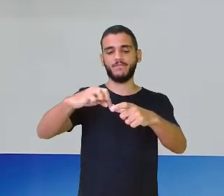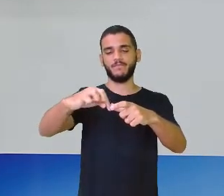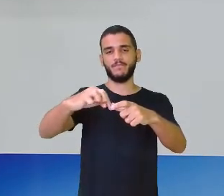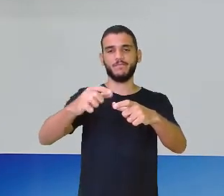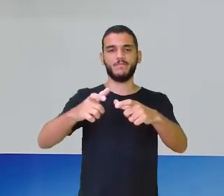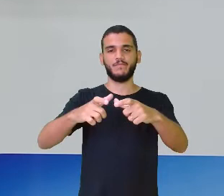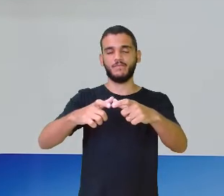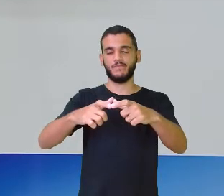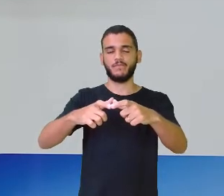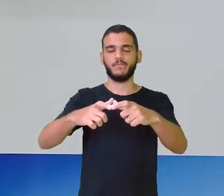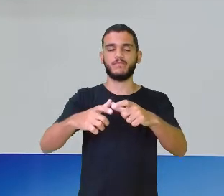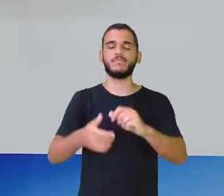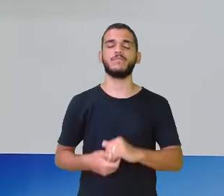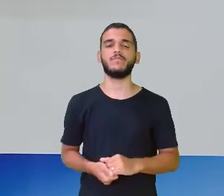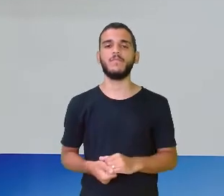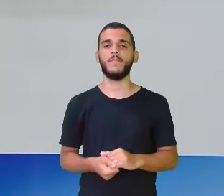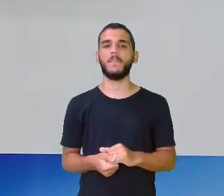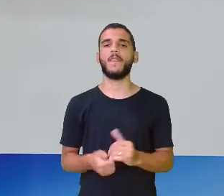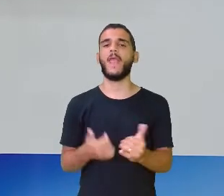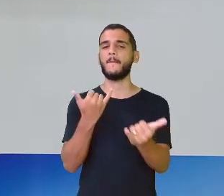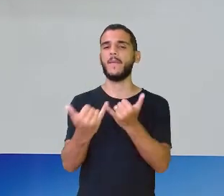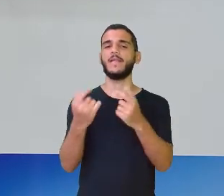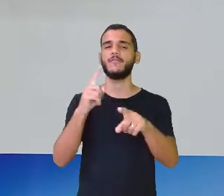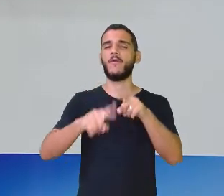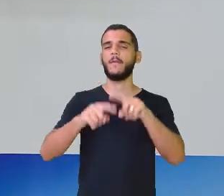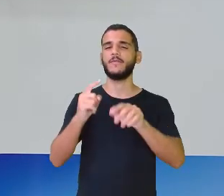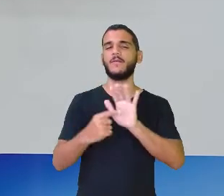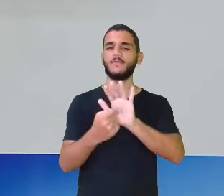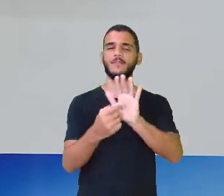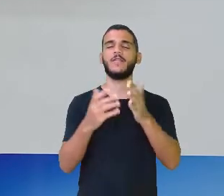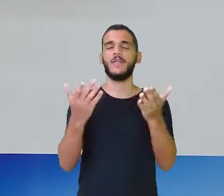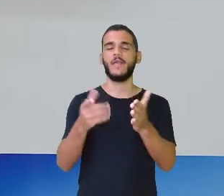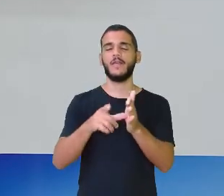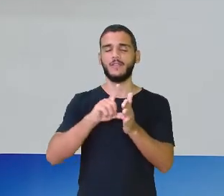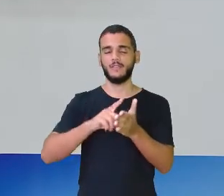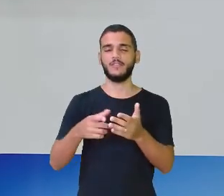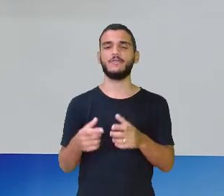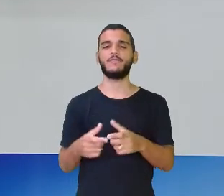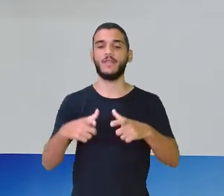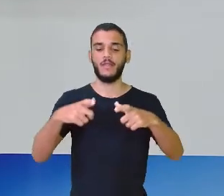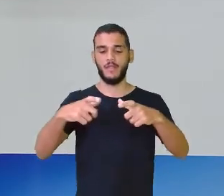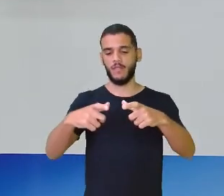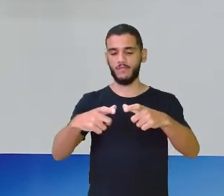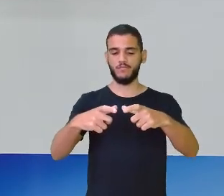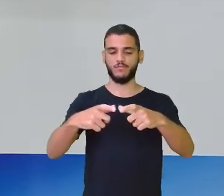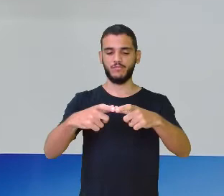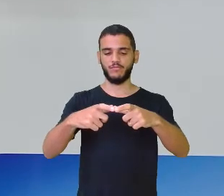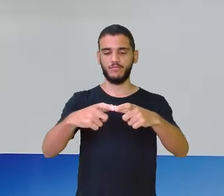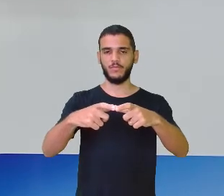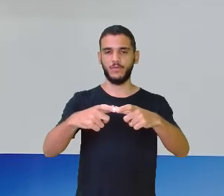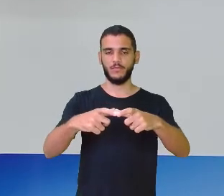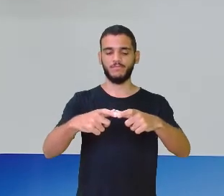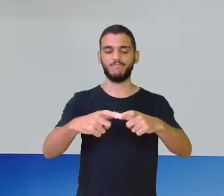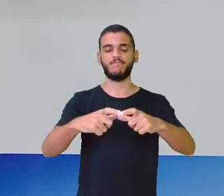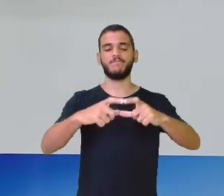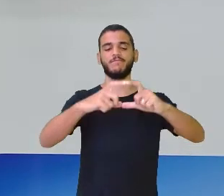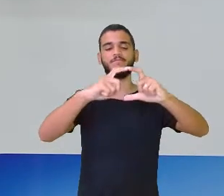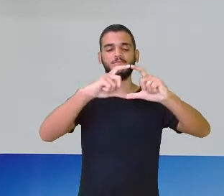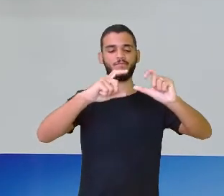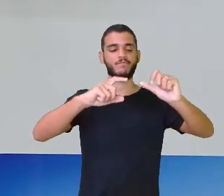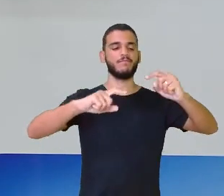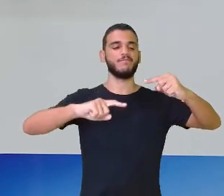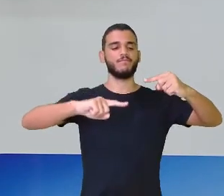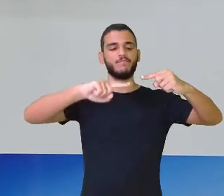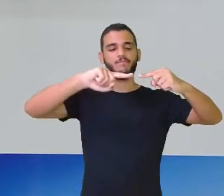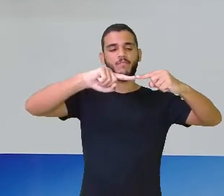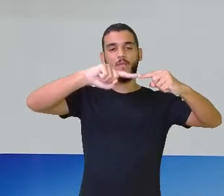Uma volta completa tem 360 graus. É como se eu tivesse assim. Eu tenho o meu ponto de partida, que é onde eu estou